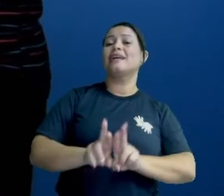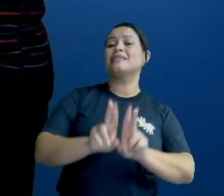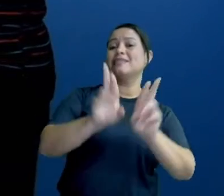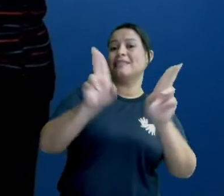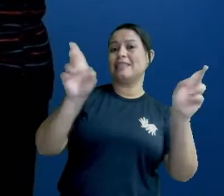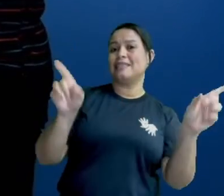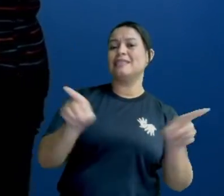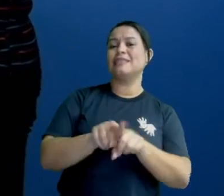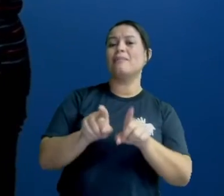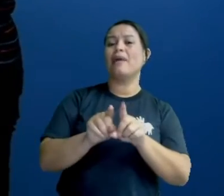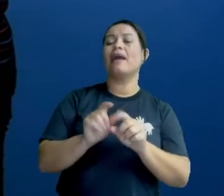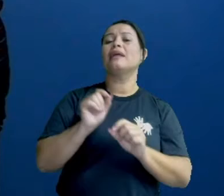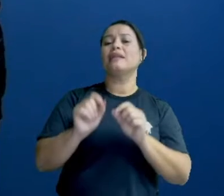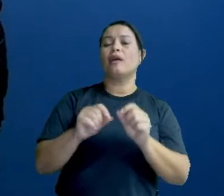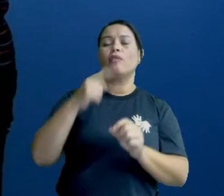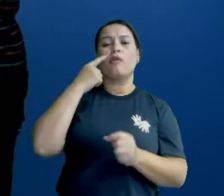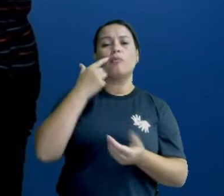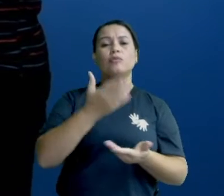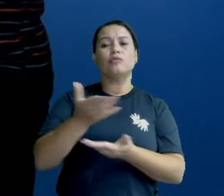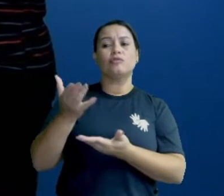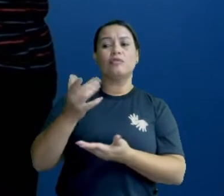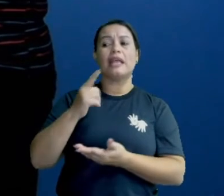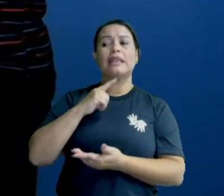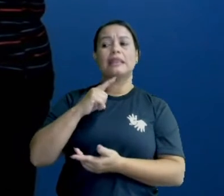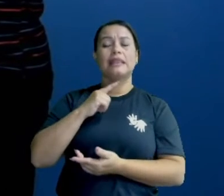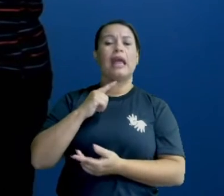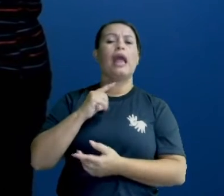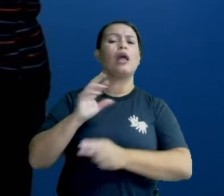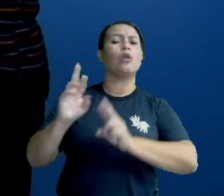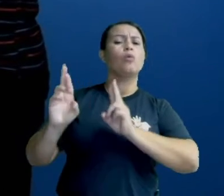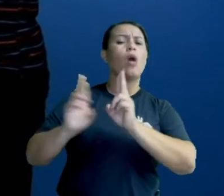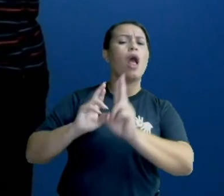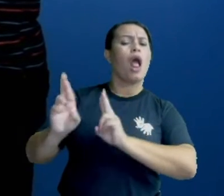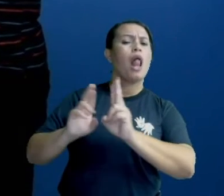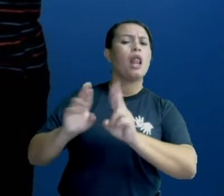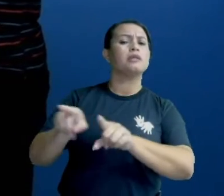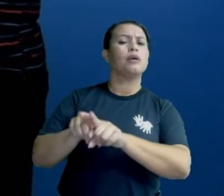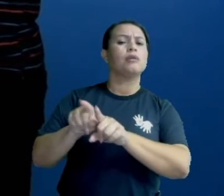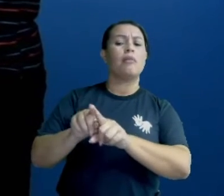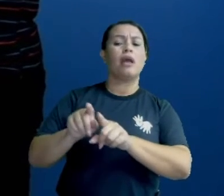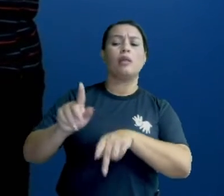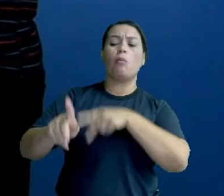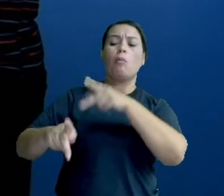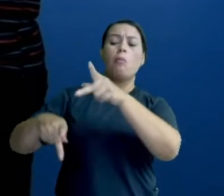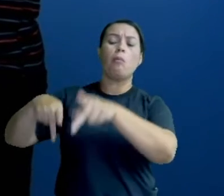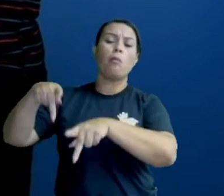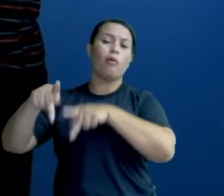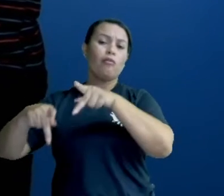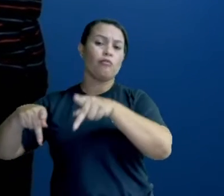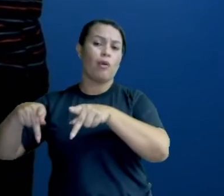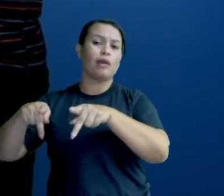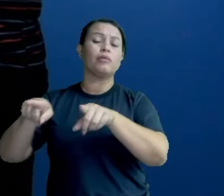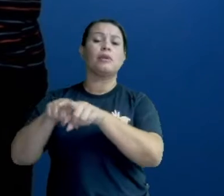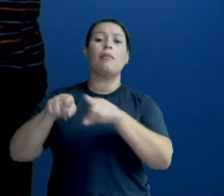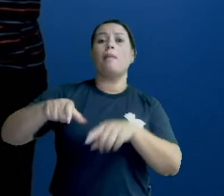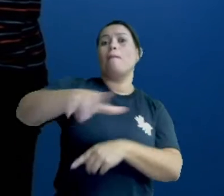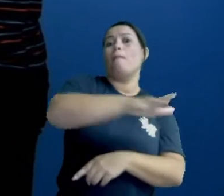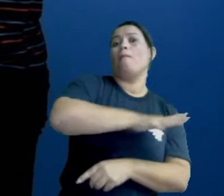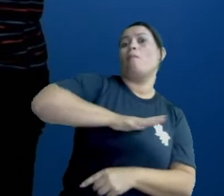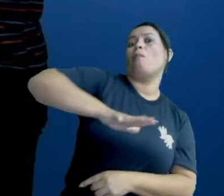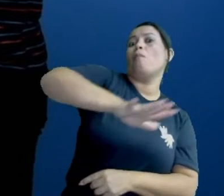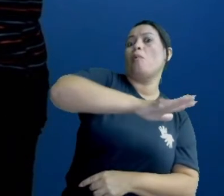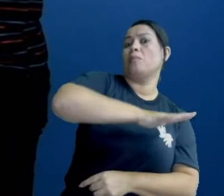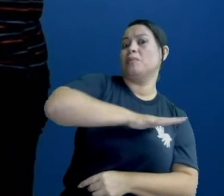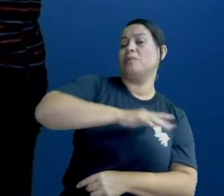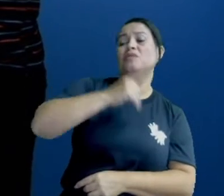sua formação. Em relação a essa perspectiva agora de país populoso e pouco povoado, bem, existem alguns